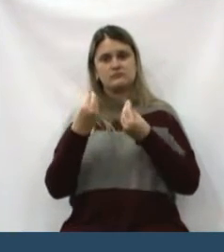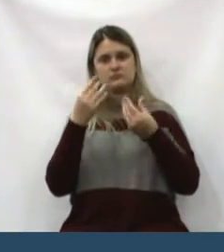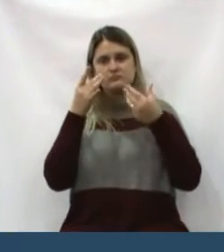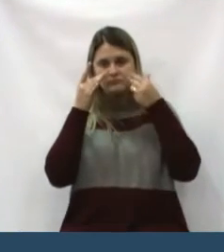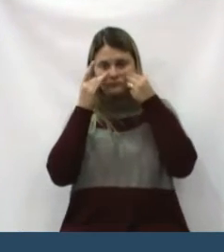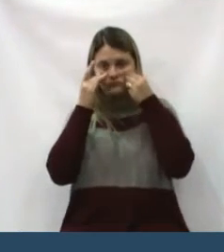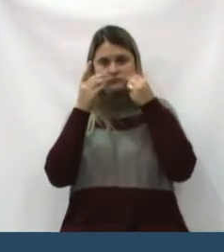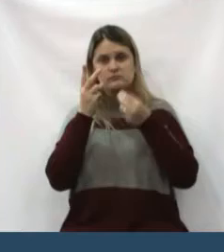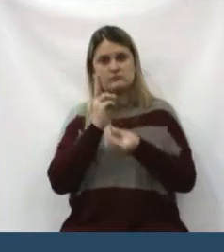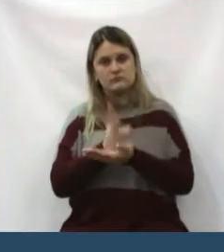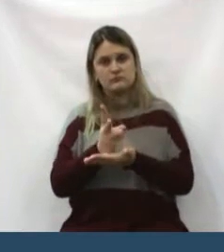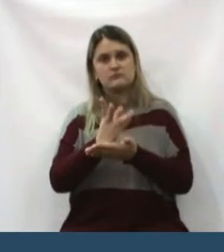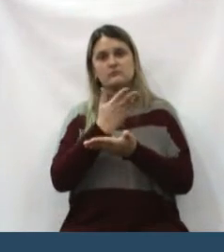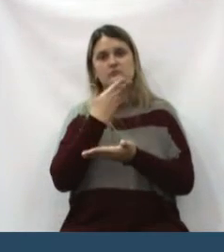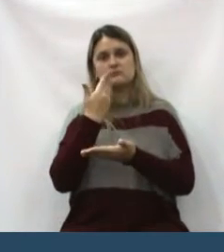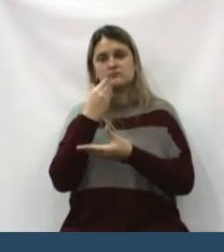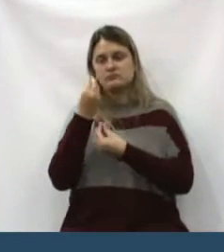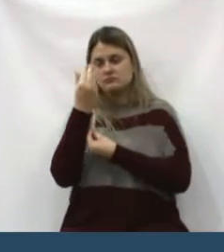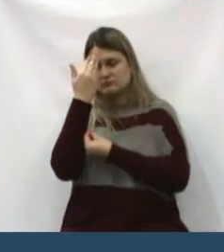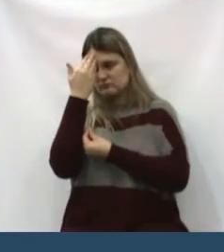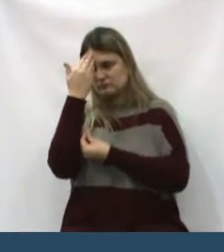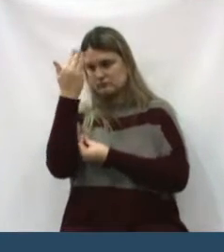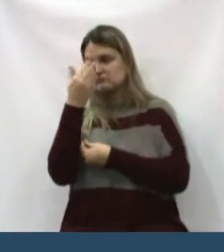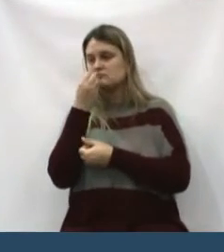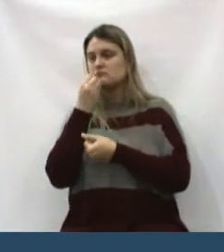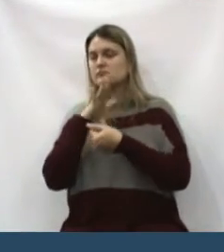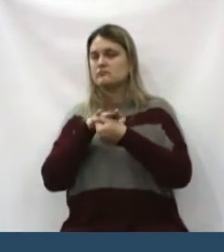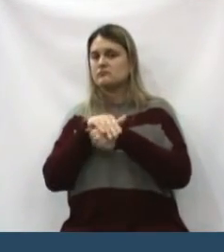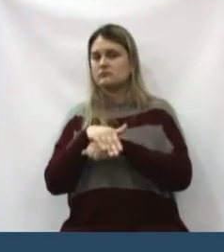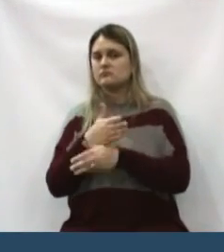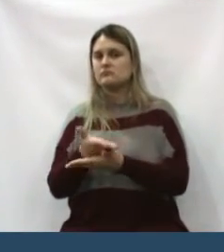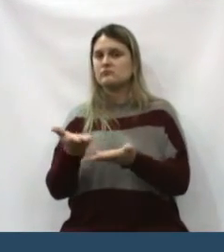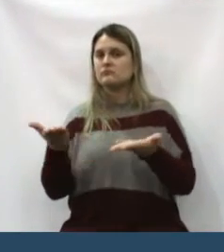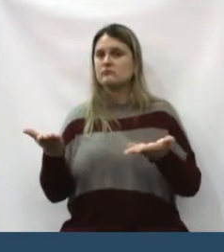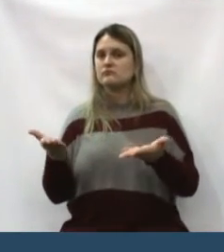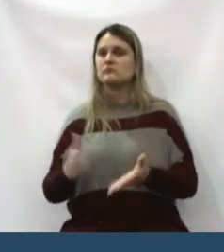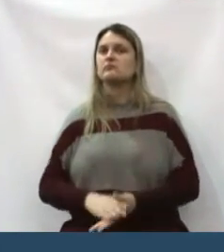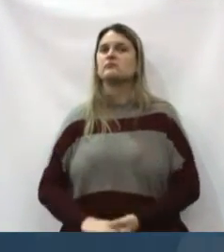seres humanos, será cada vez melhor. Então, muito obrigado e uma boa noite a todos.